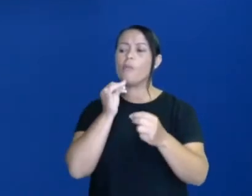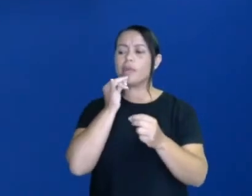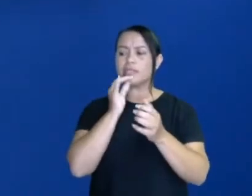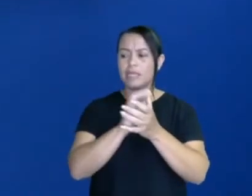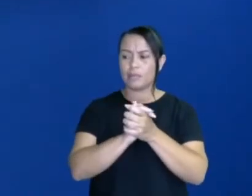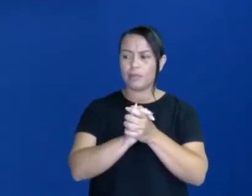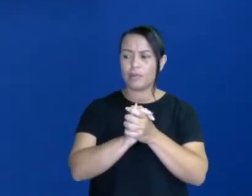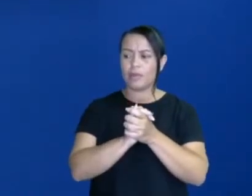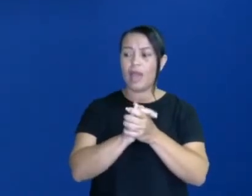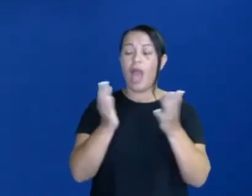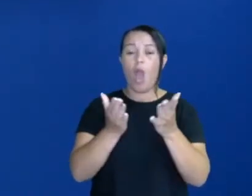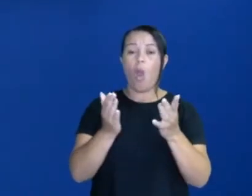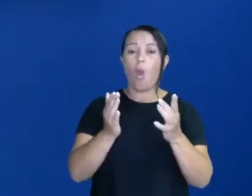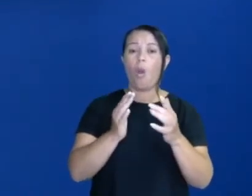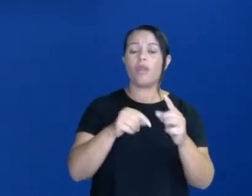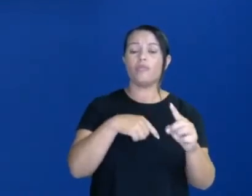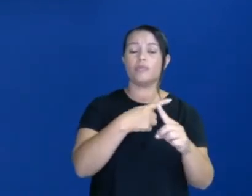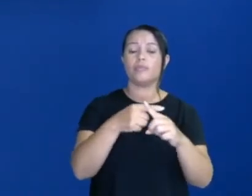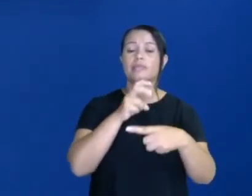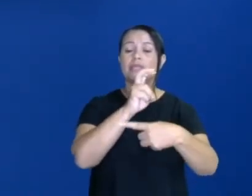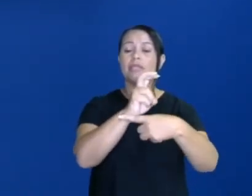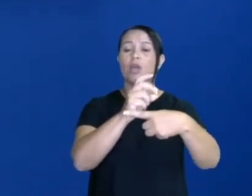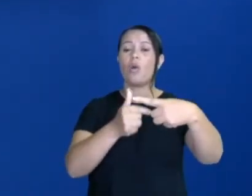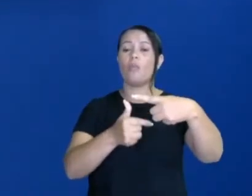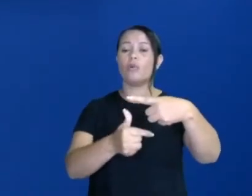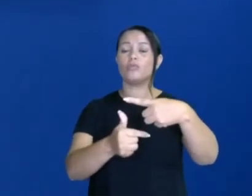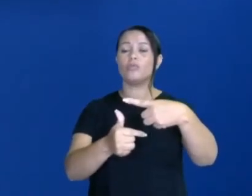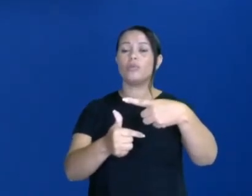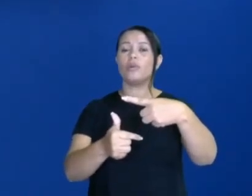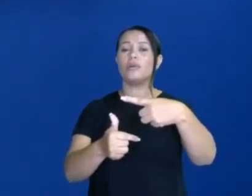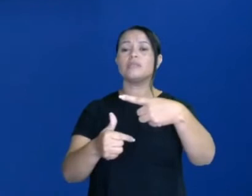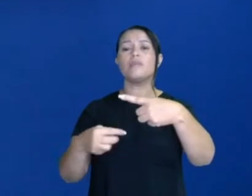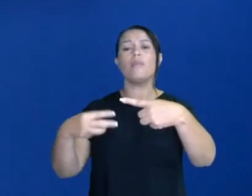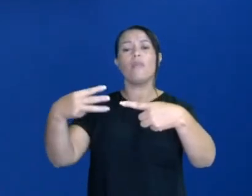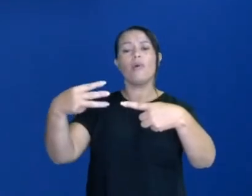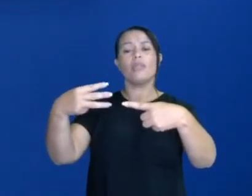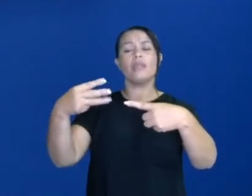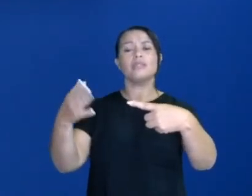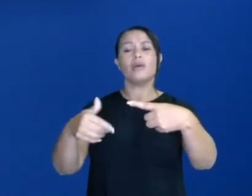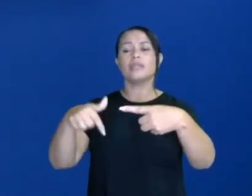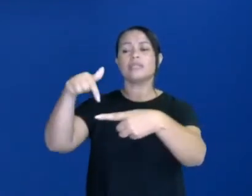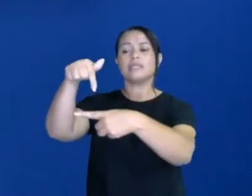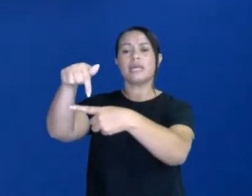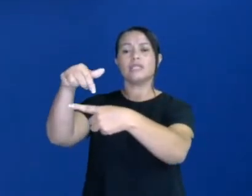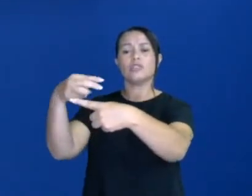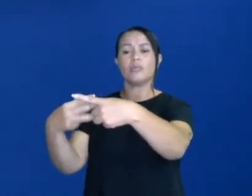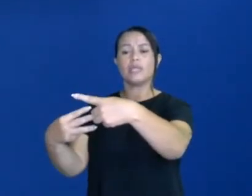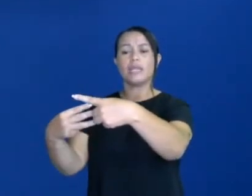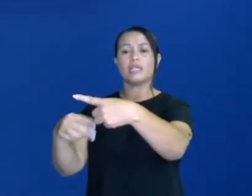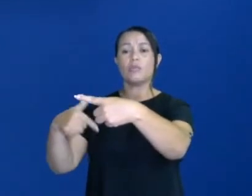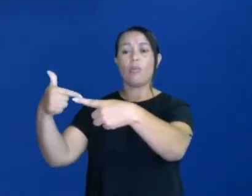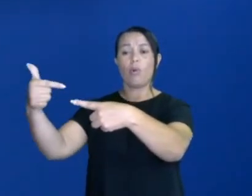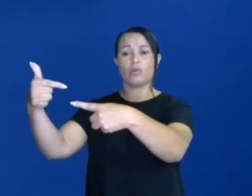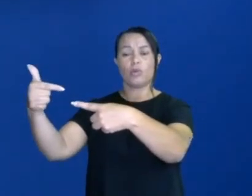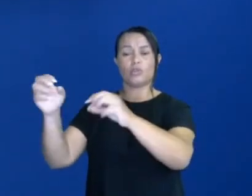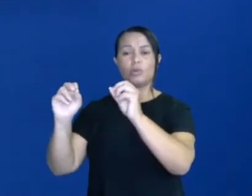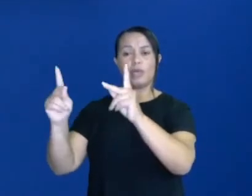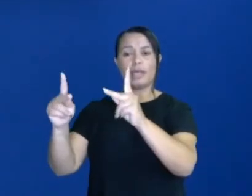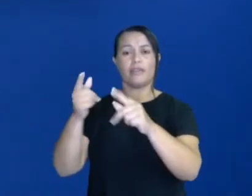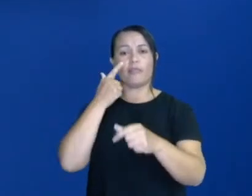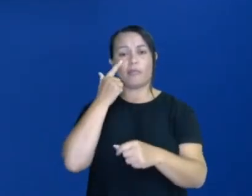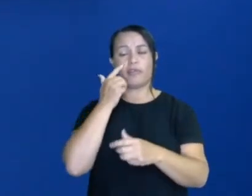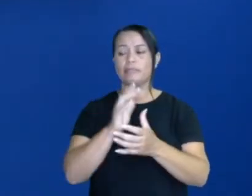Ó. Então, vamos multiplicar 5 por 2 por 3 e vamos multiplicar 7 sobre 3 por 2,